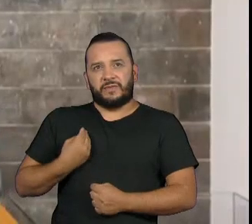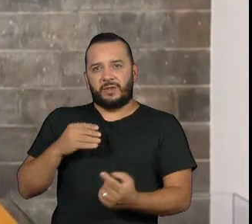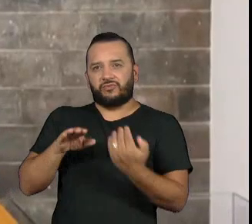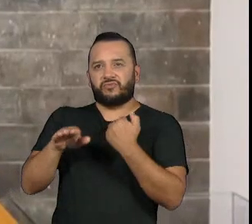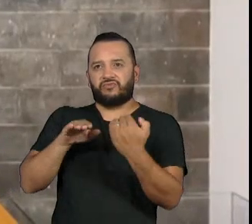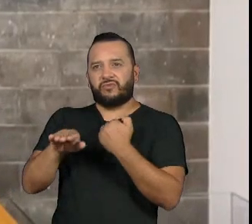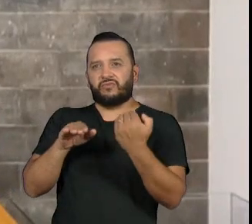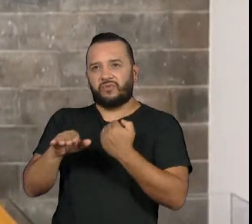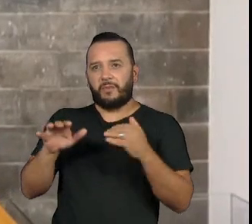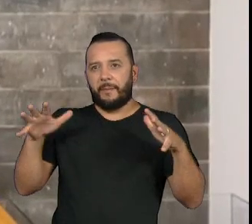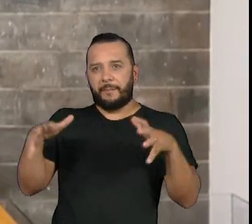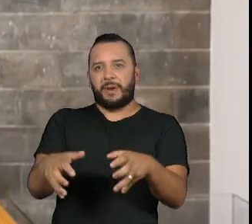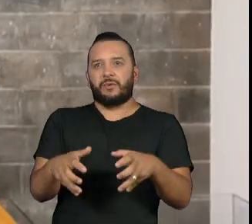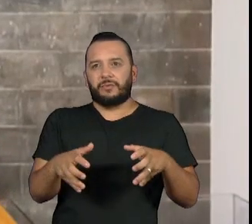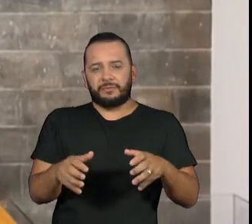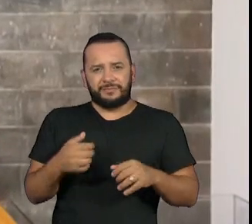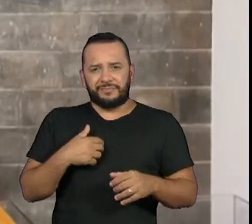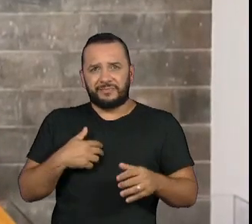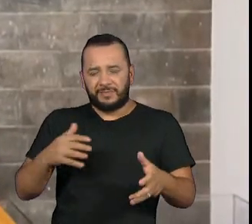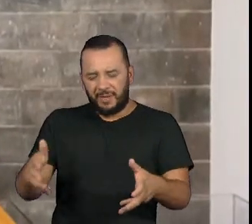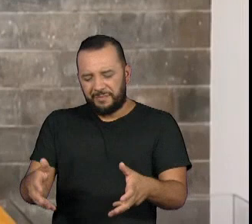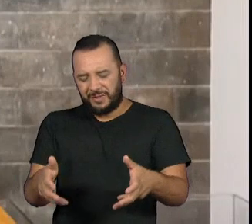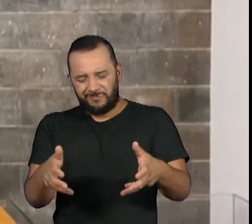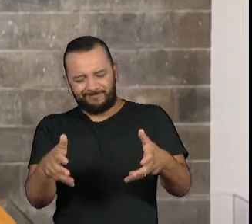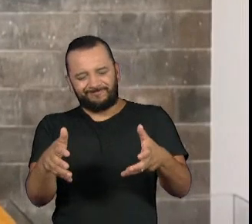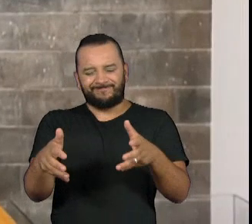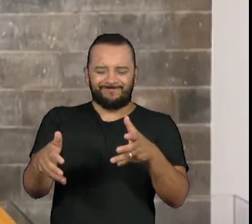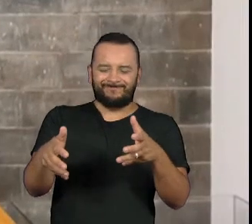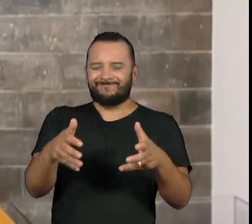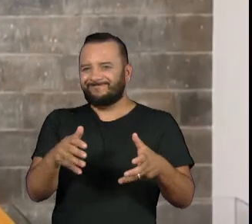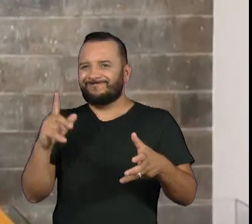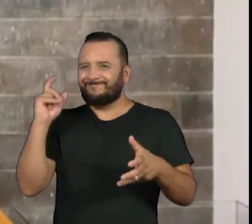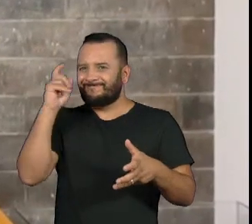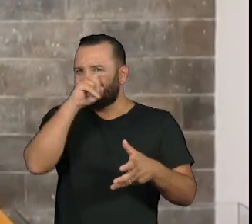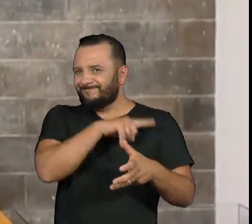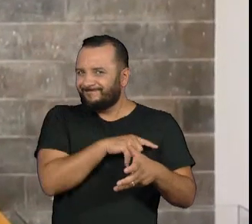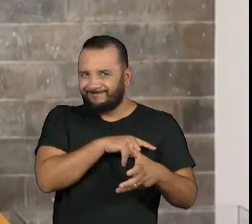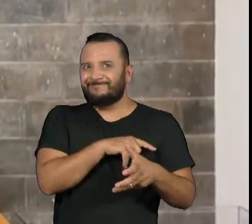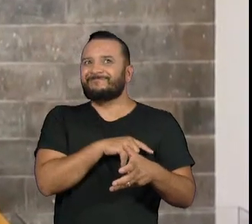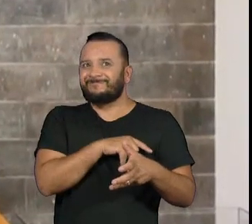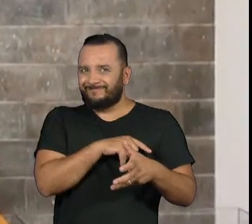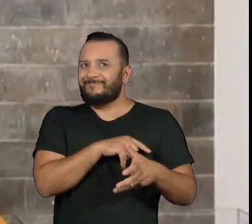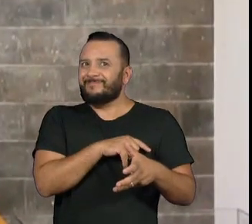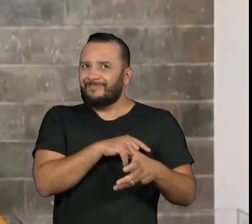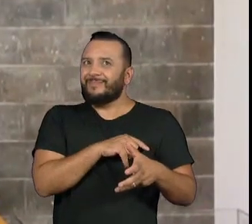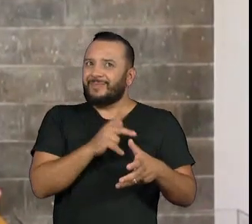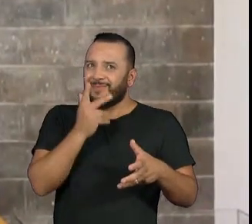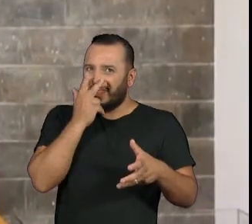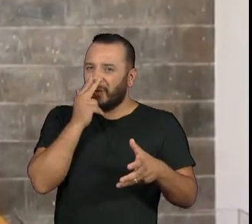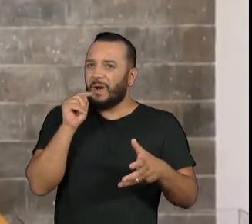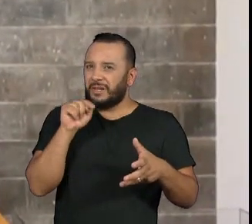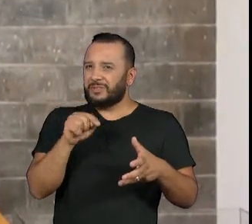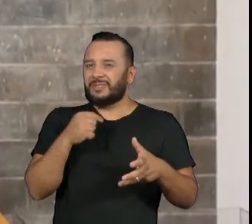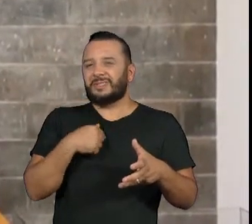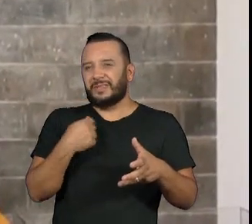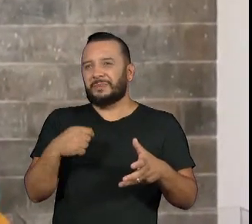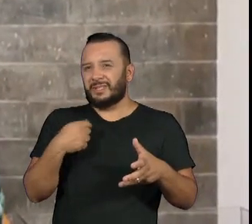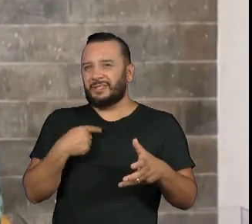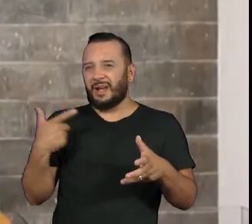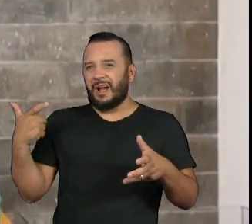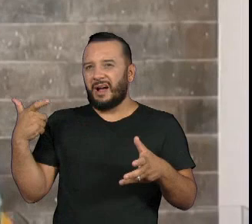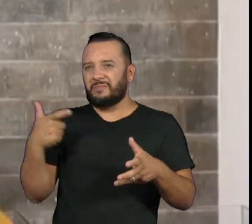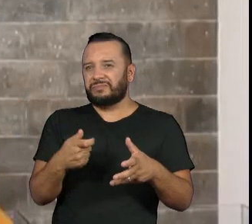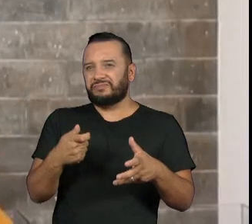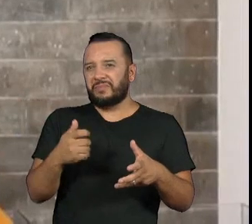Logo que recebemos, a gente percebeu que a alteração era muito severa, inclusive a gente chegou a cogitar uma possível eutanásia, mas logo